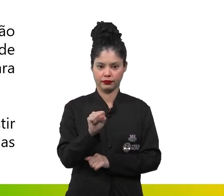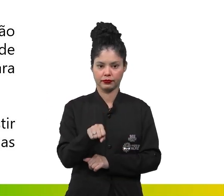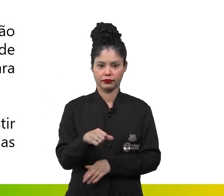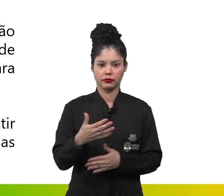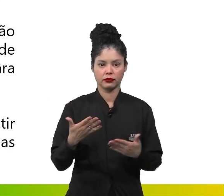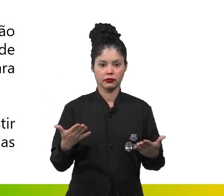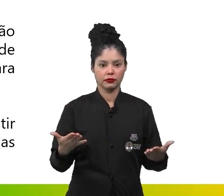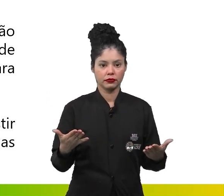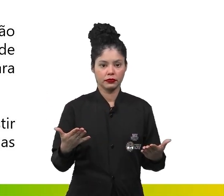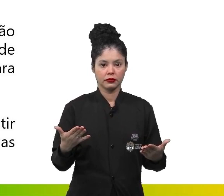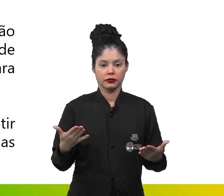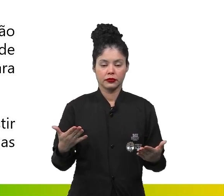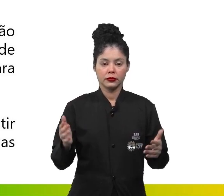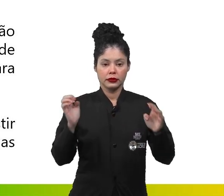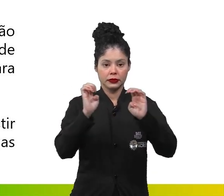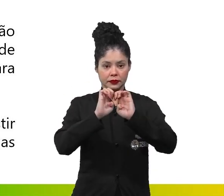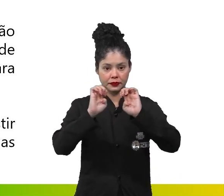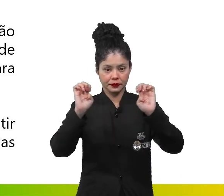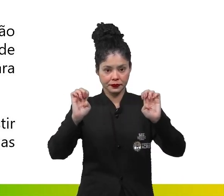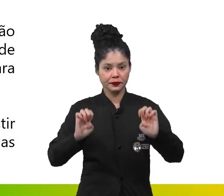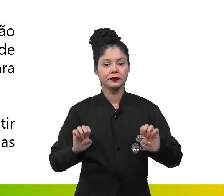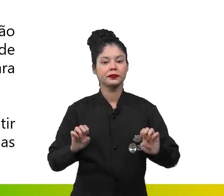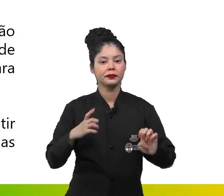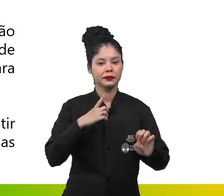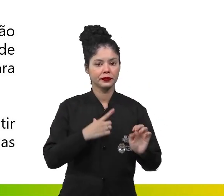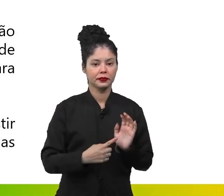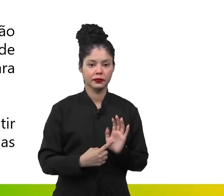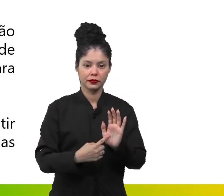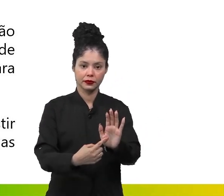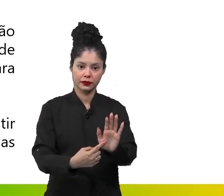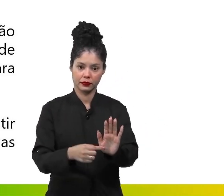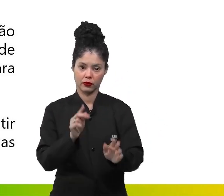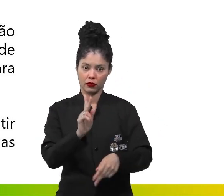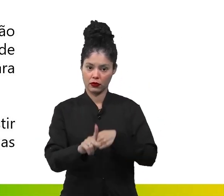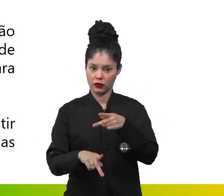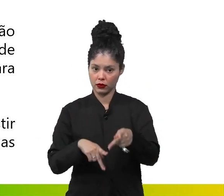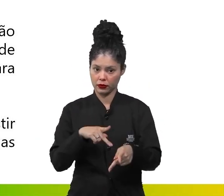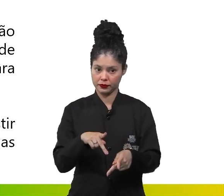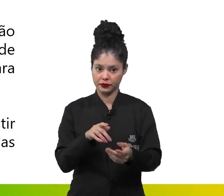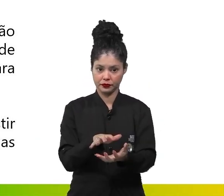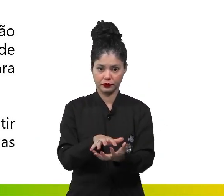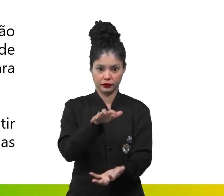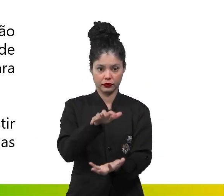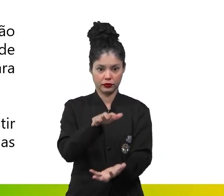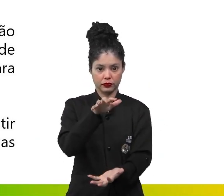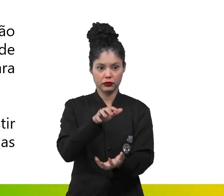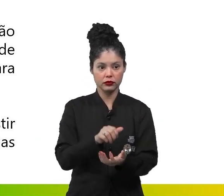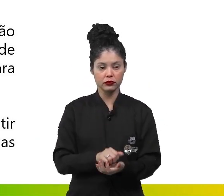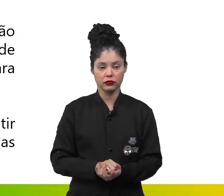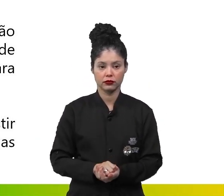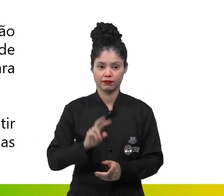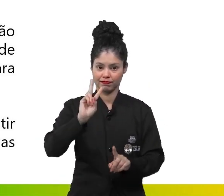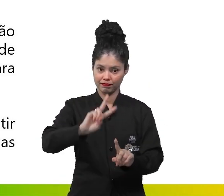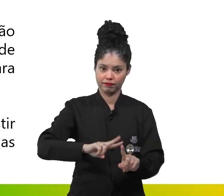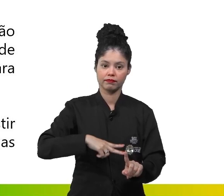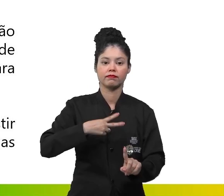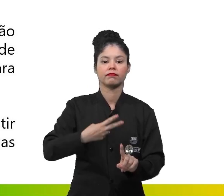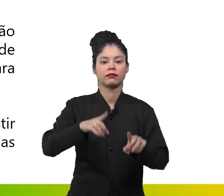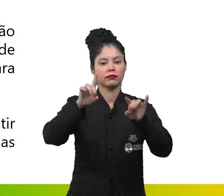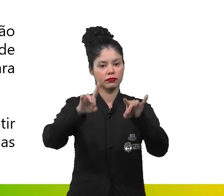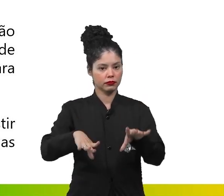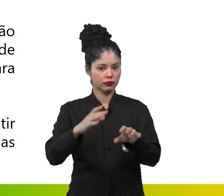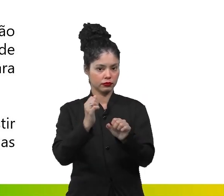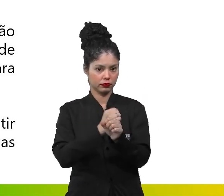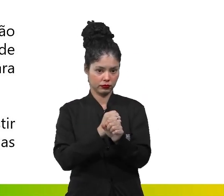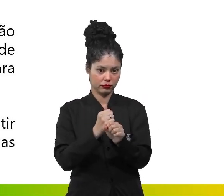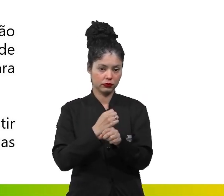seja, a nossa estrutura etária tem apresentado aí uma população idosa que tem dobrado nos últimos